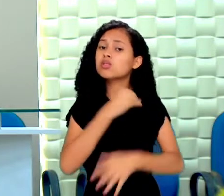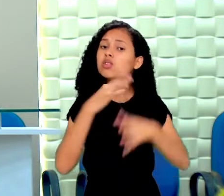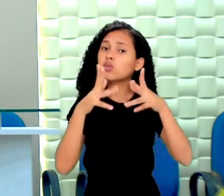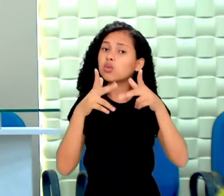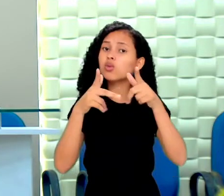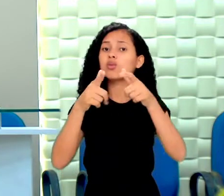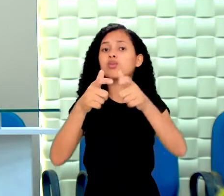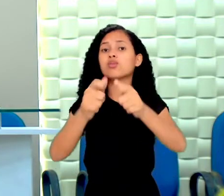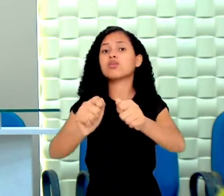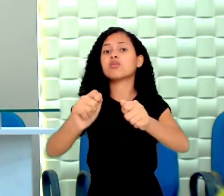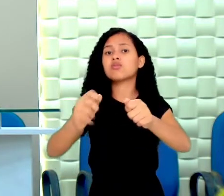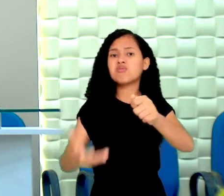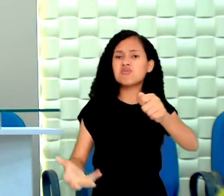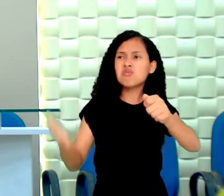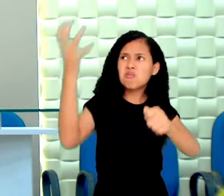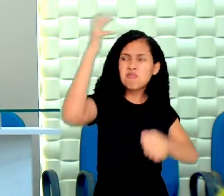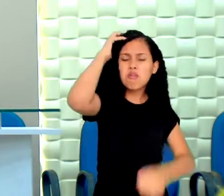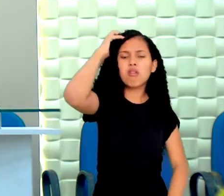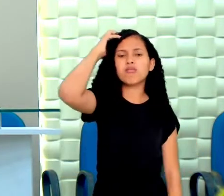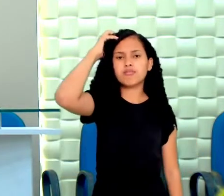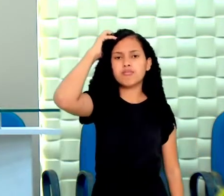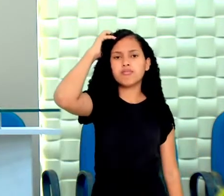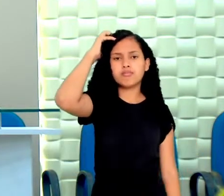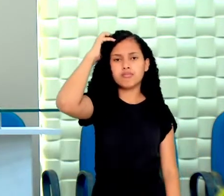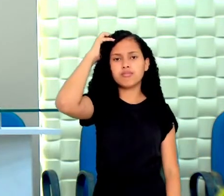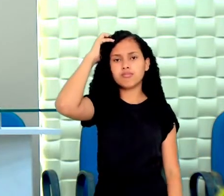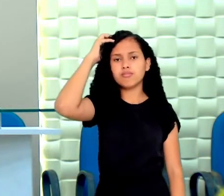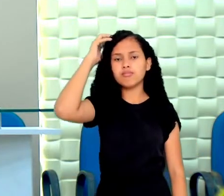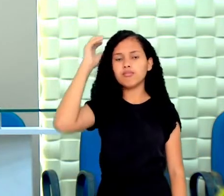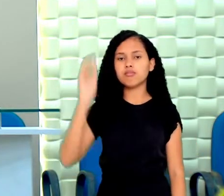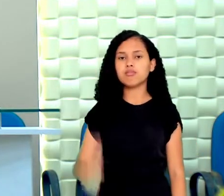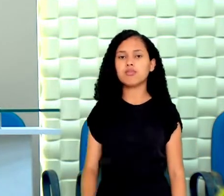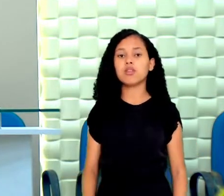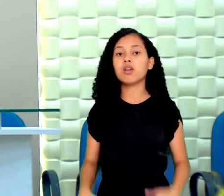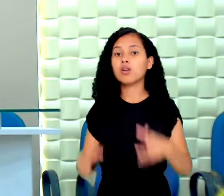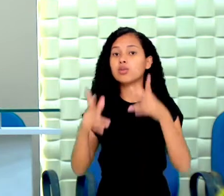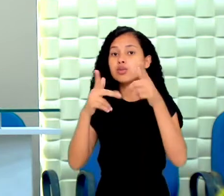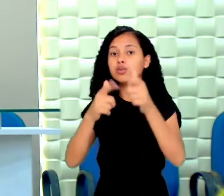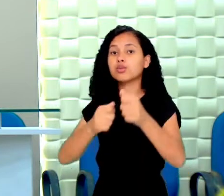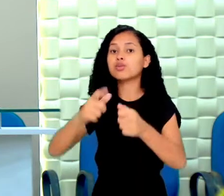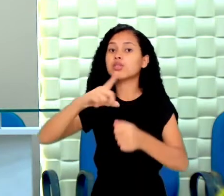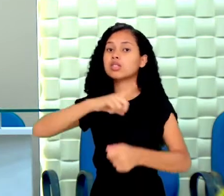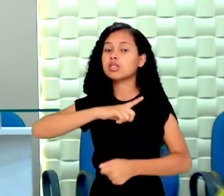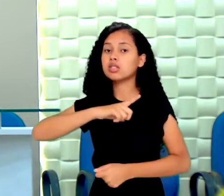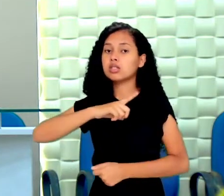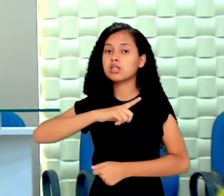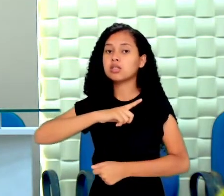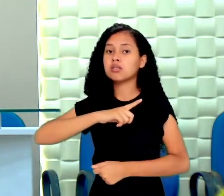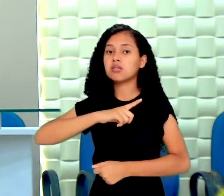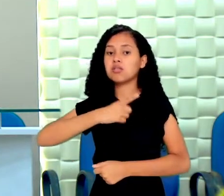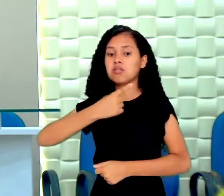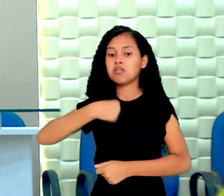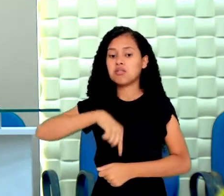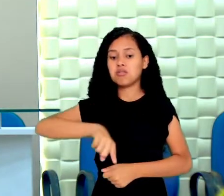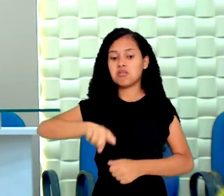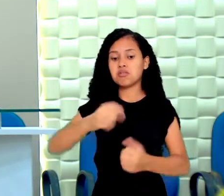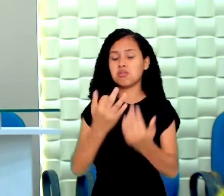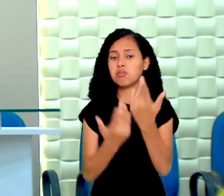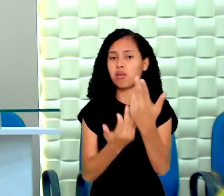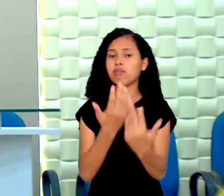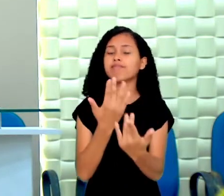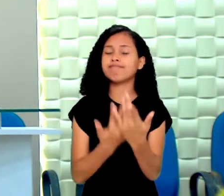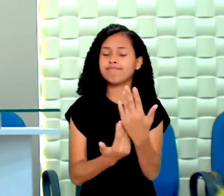todos eram culpados diante de Deus, e todos estavam condenados